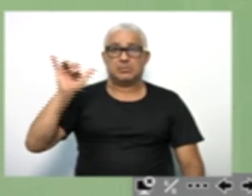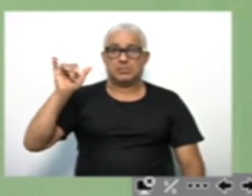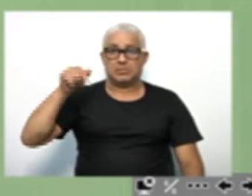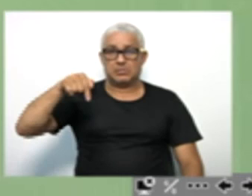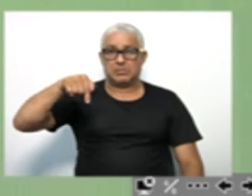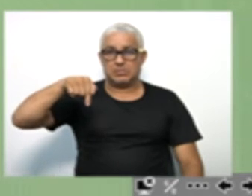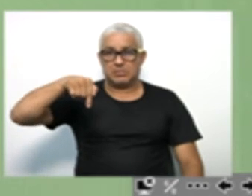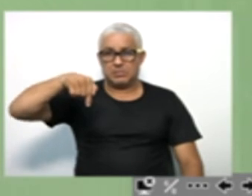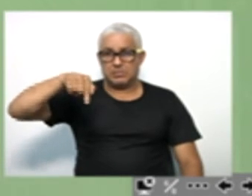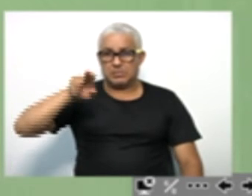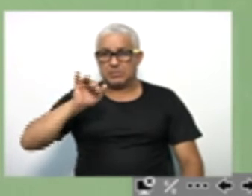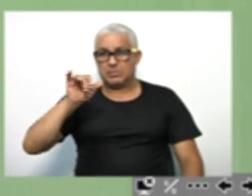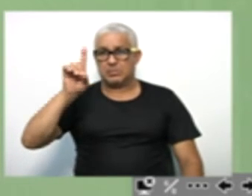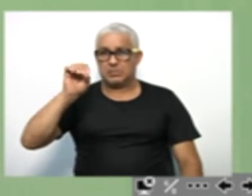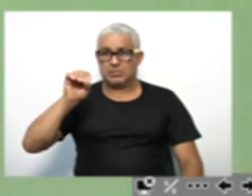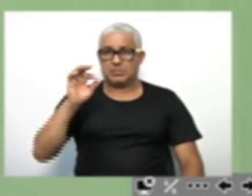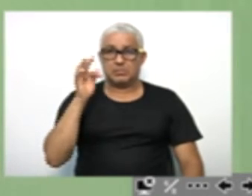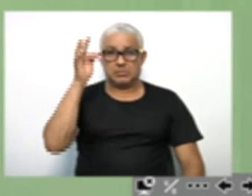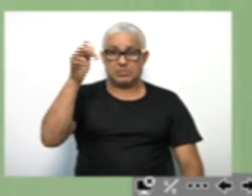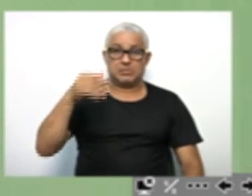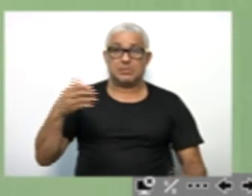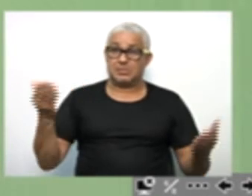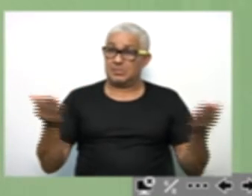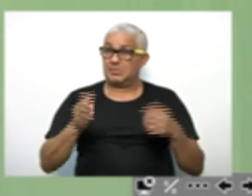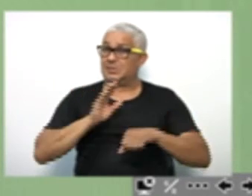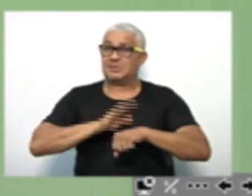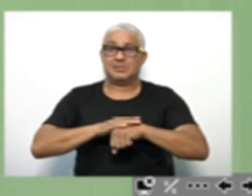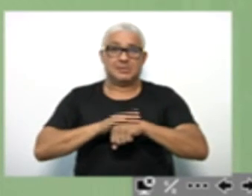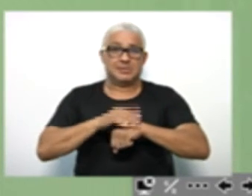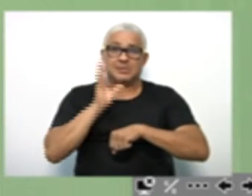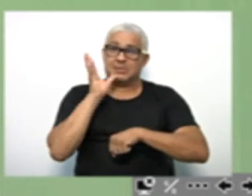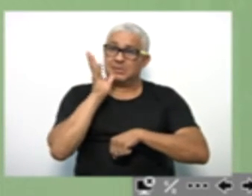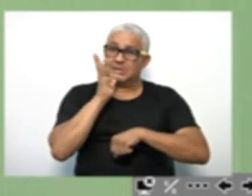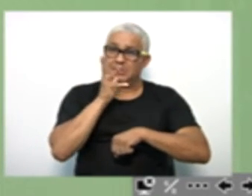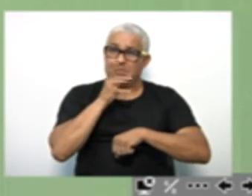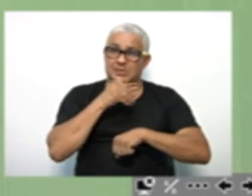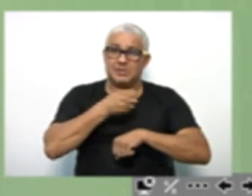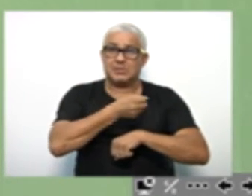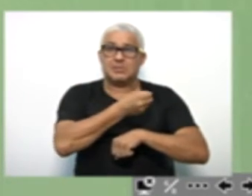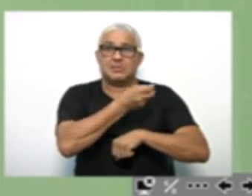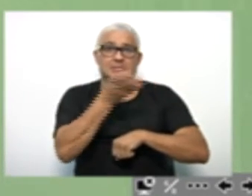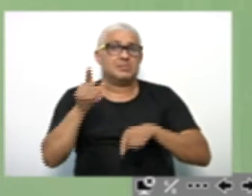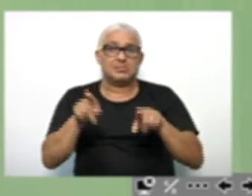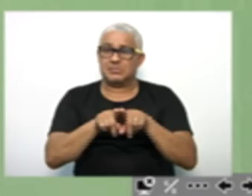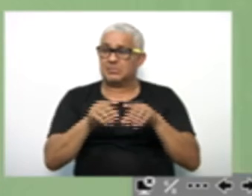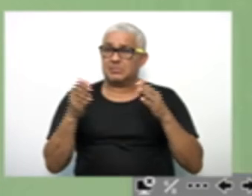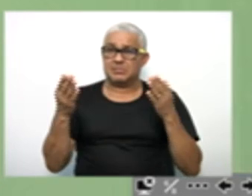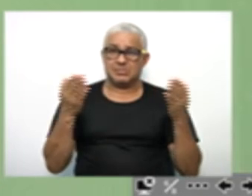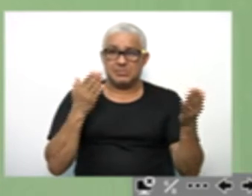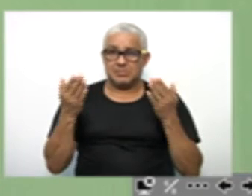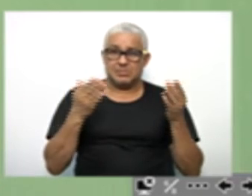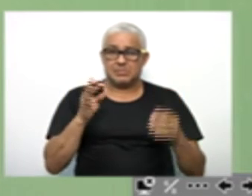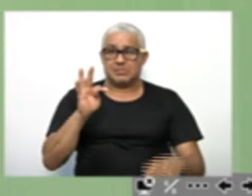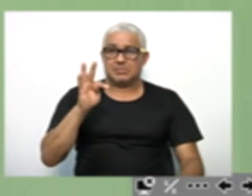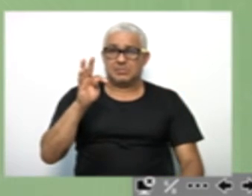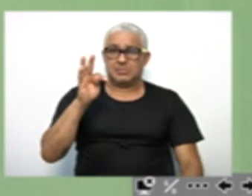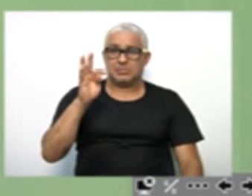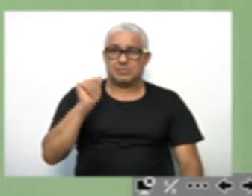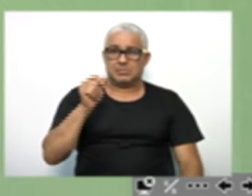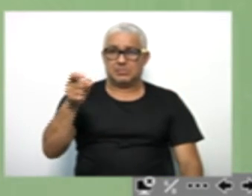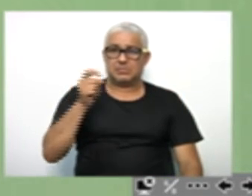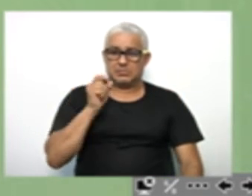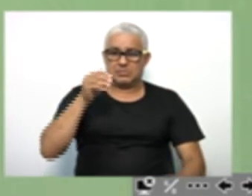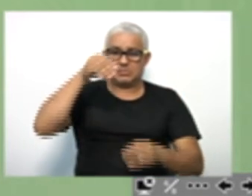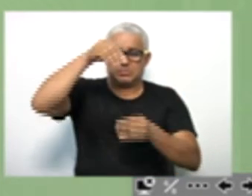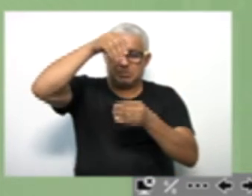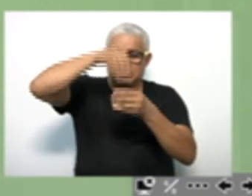E agora, quanto tempo isso vai demorar? E avaliar também a sua taxa interna de retorno, que foi que